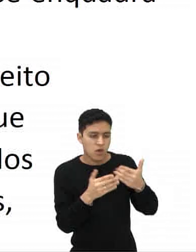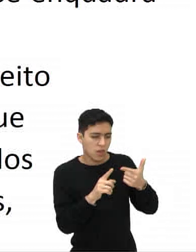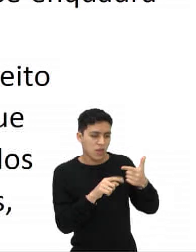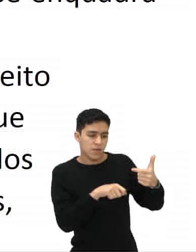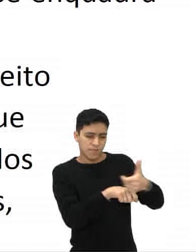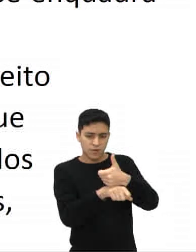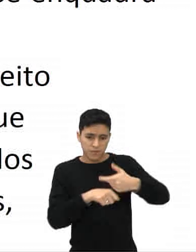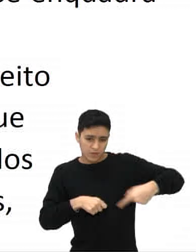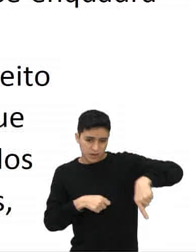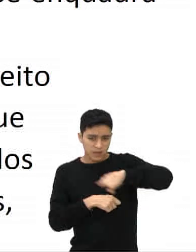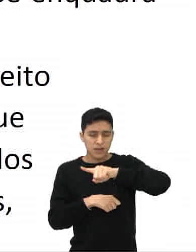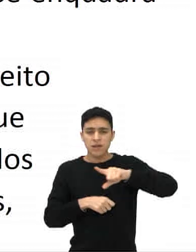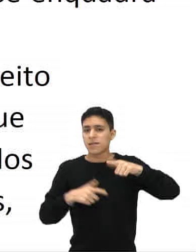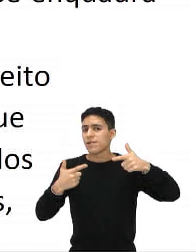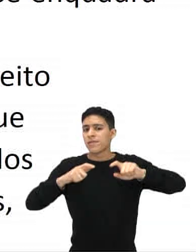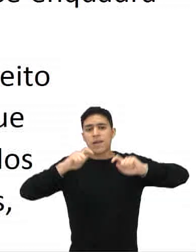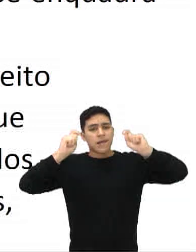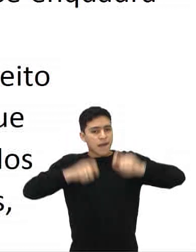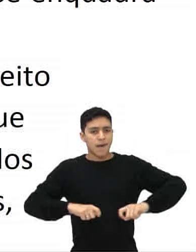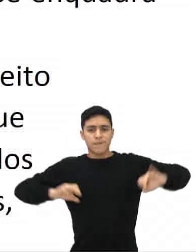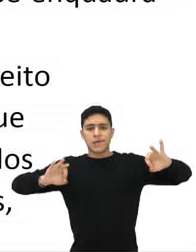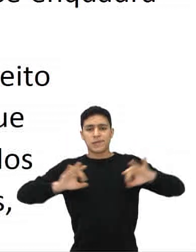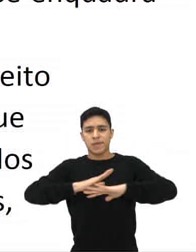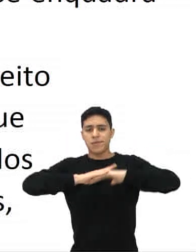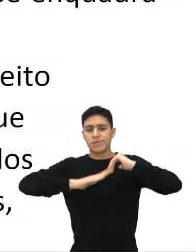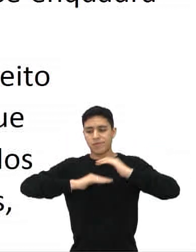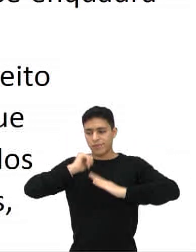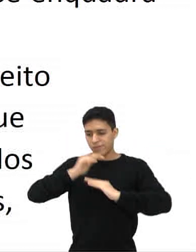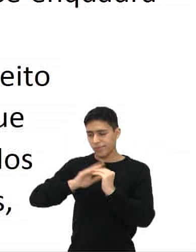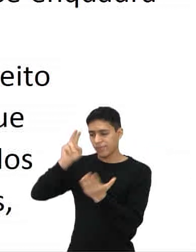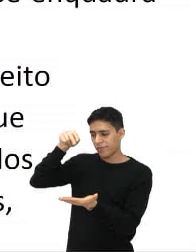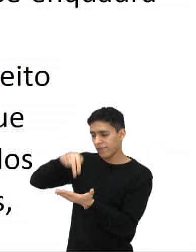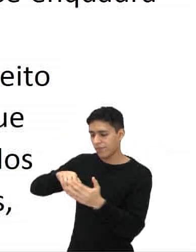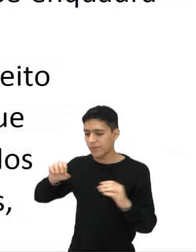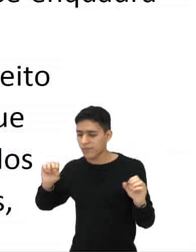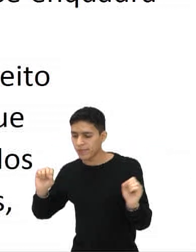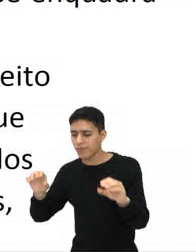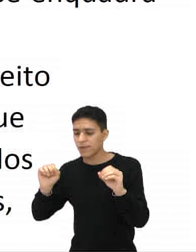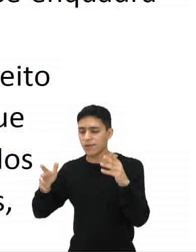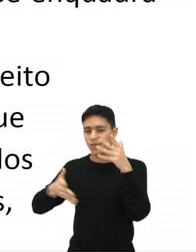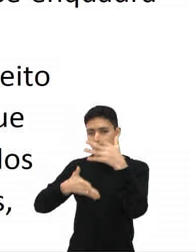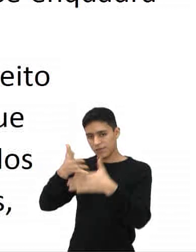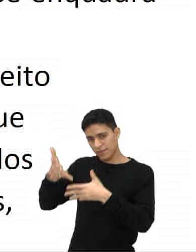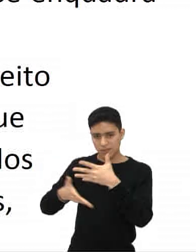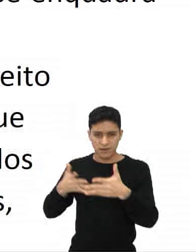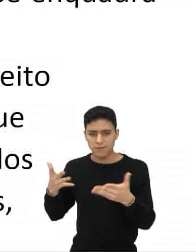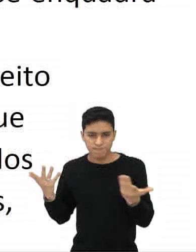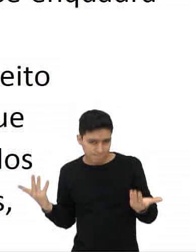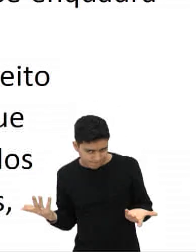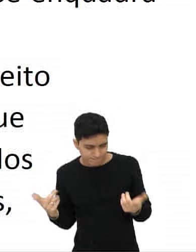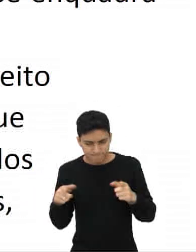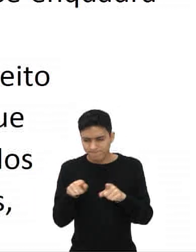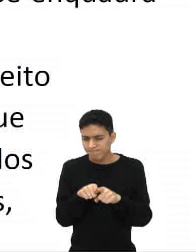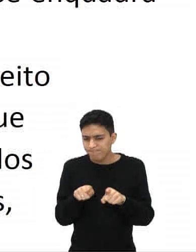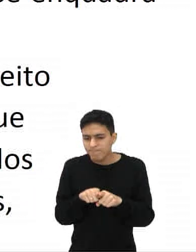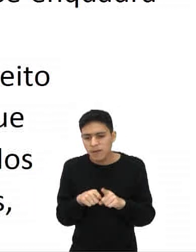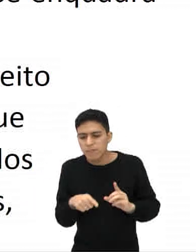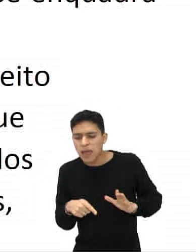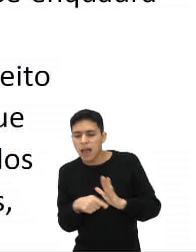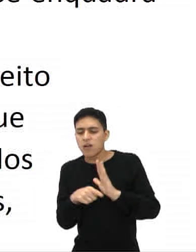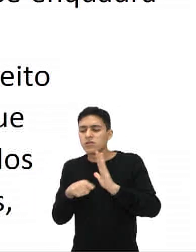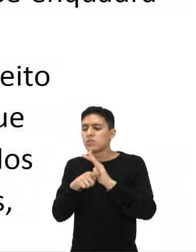profissionais não estão capacitados adequadamente para oferecer o ensino em Libras e os demais